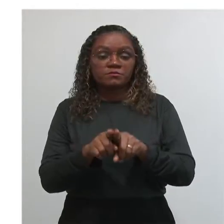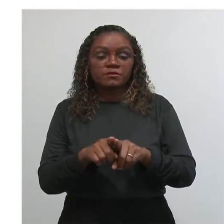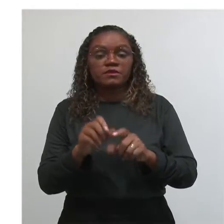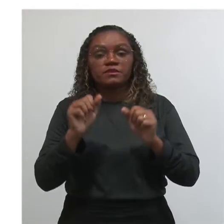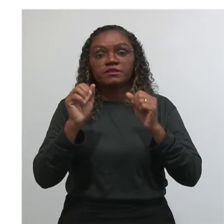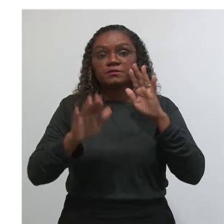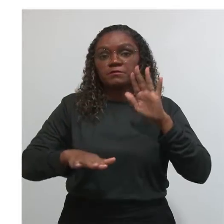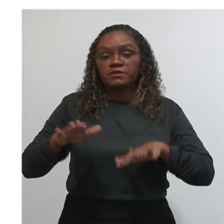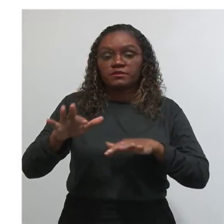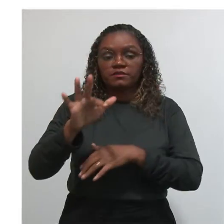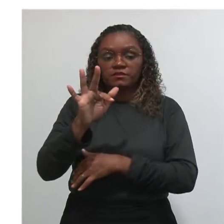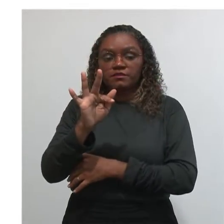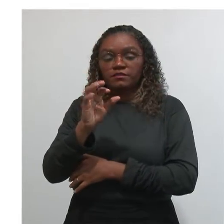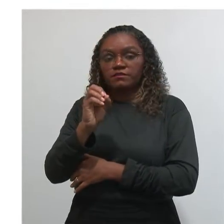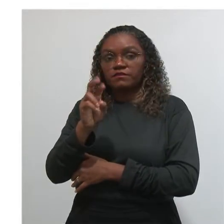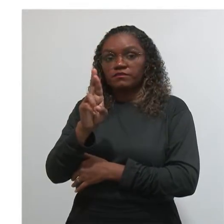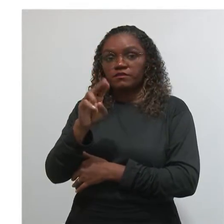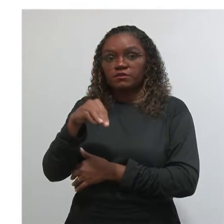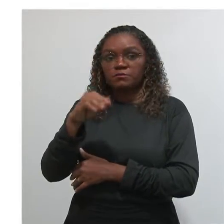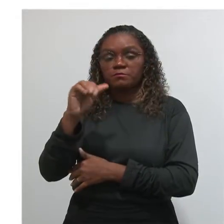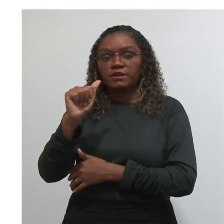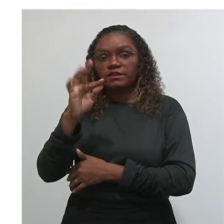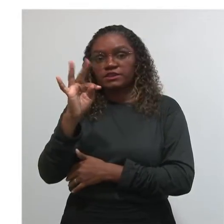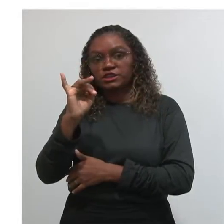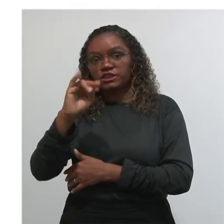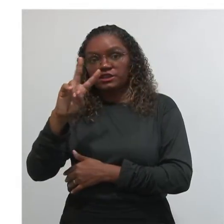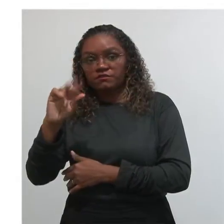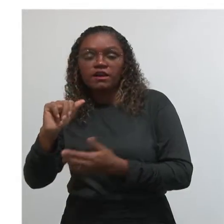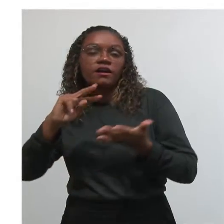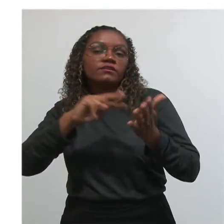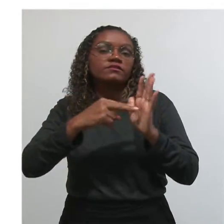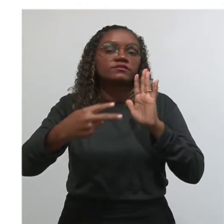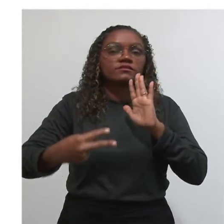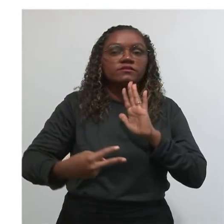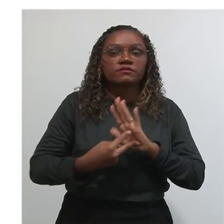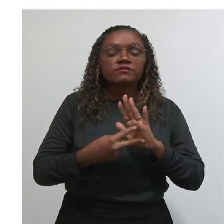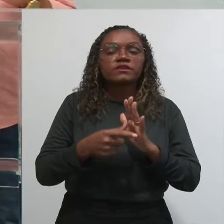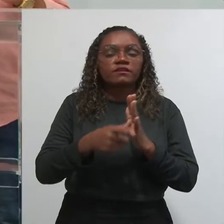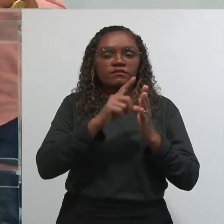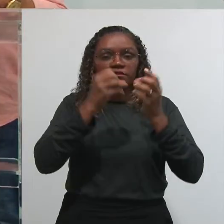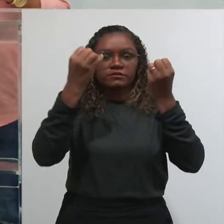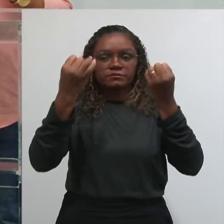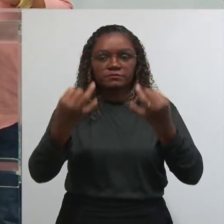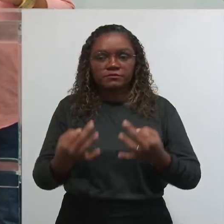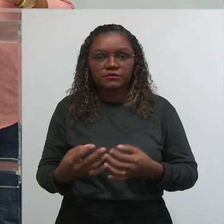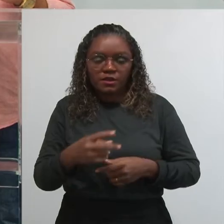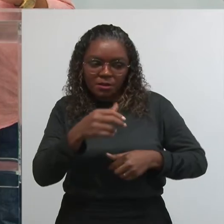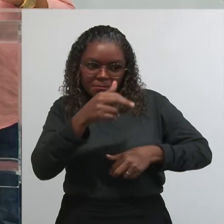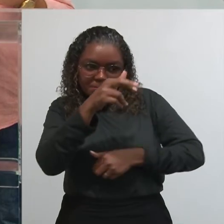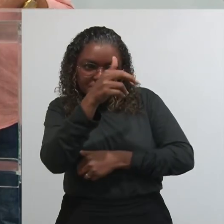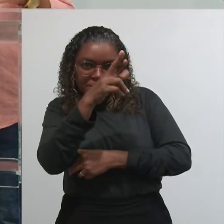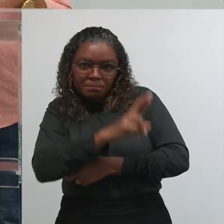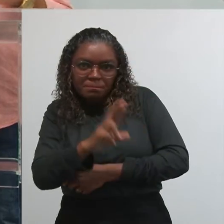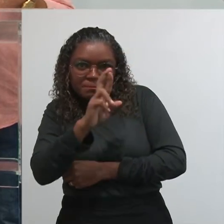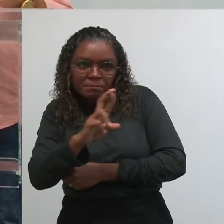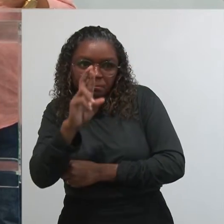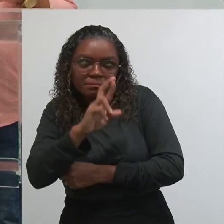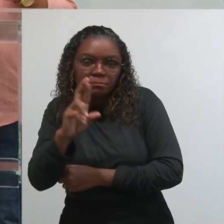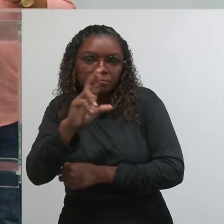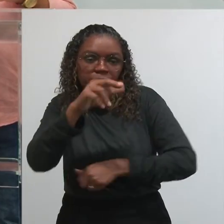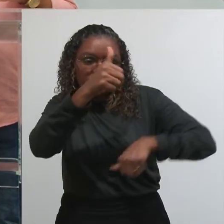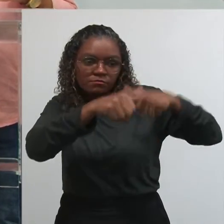ser formativa ou somativa. A formativa é o que a gente estava falando anteriormente da parte de monitoramento, né, que é